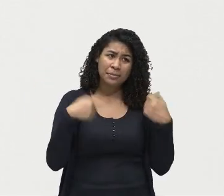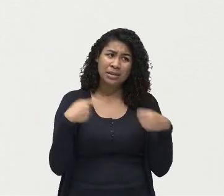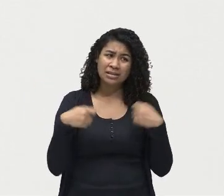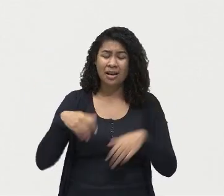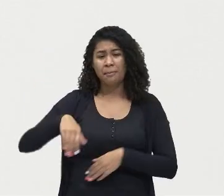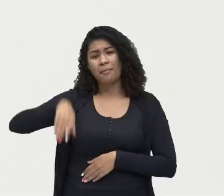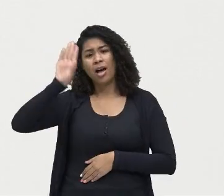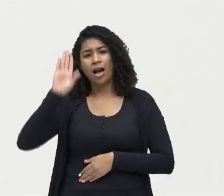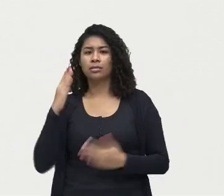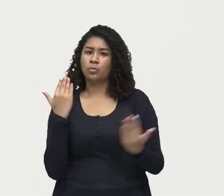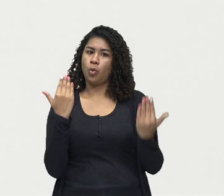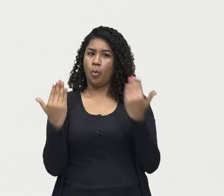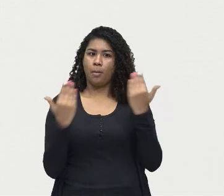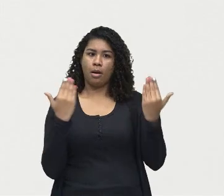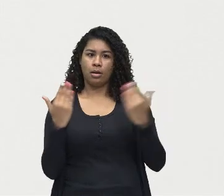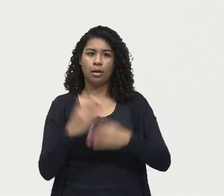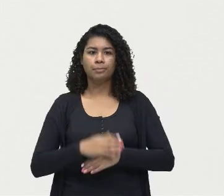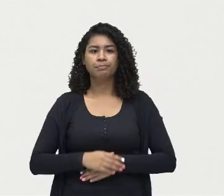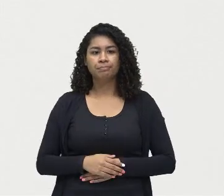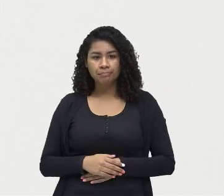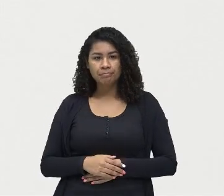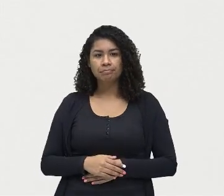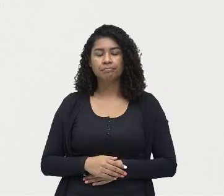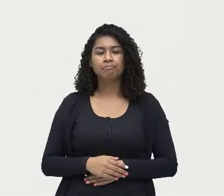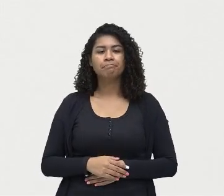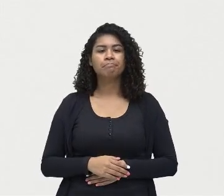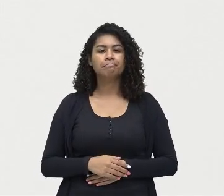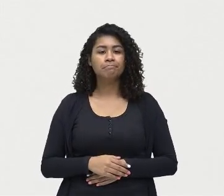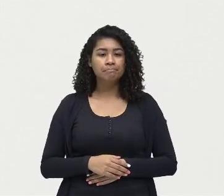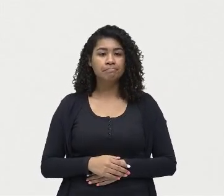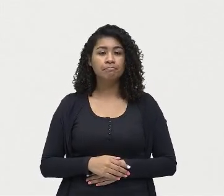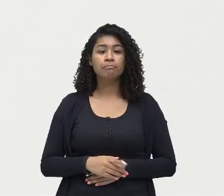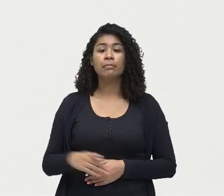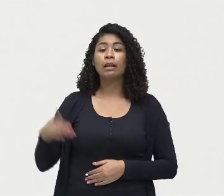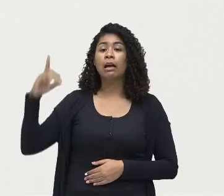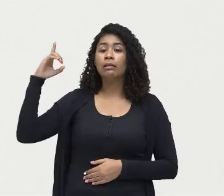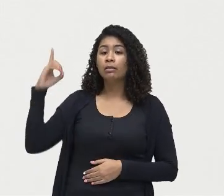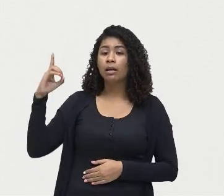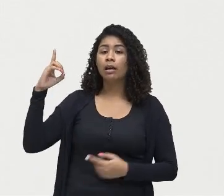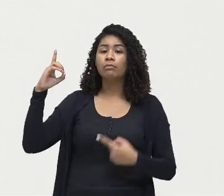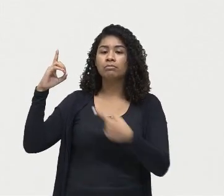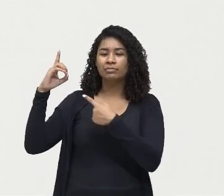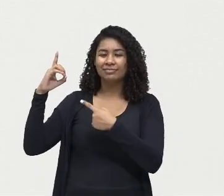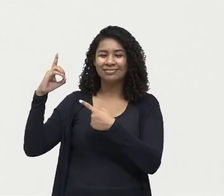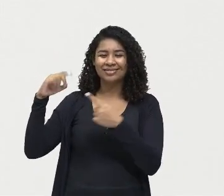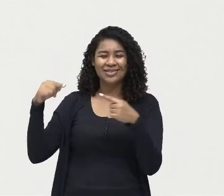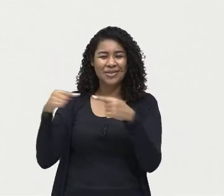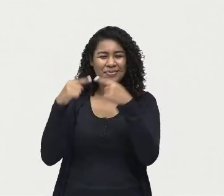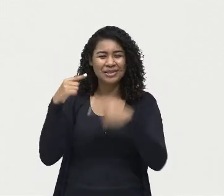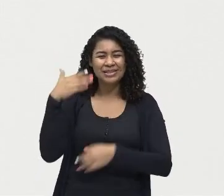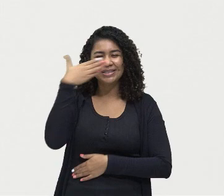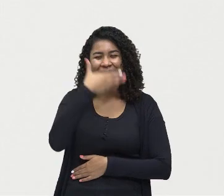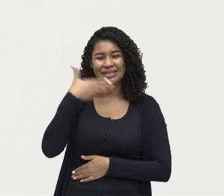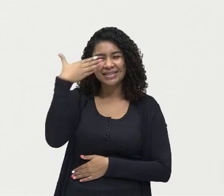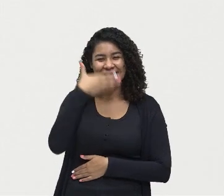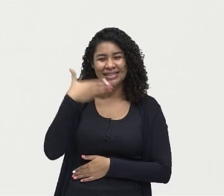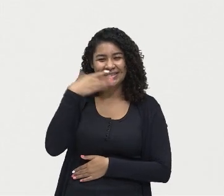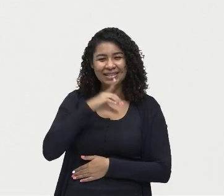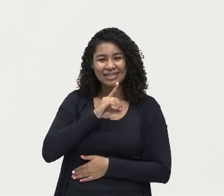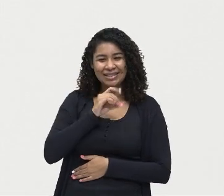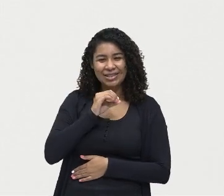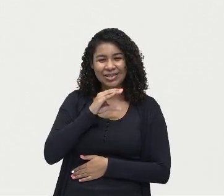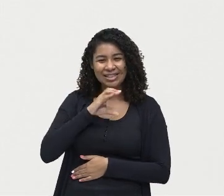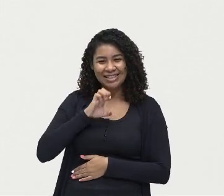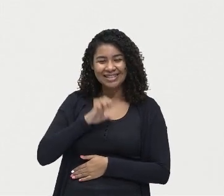A, finalidade. Letra B, comparação. E a letra D de docinho, nós temos uma concessiva,